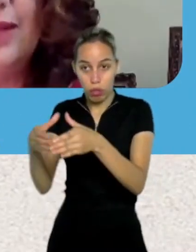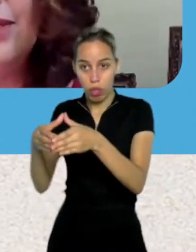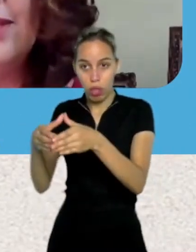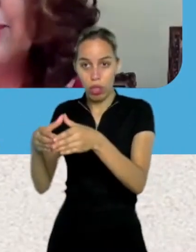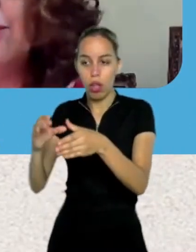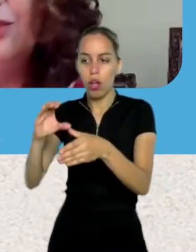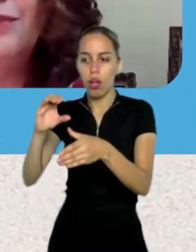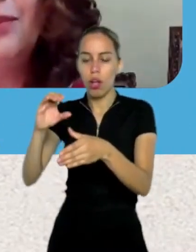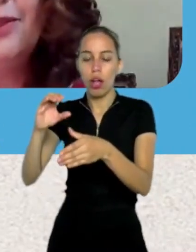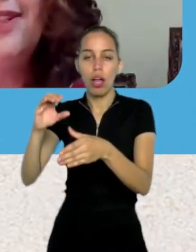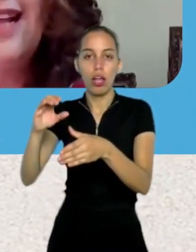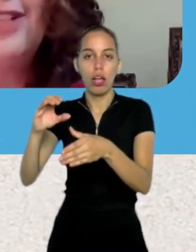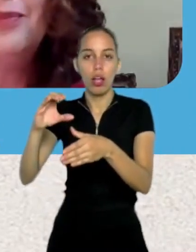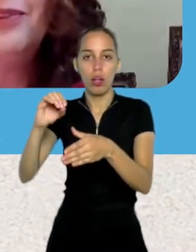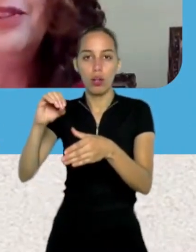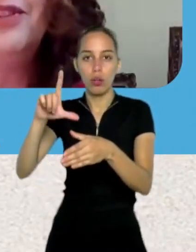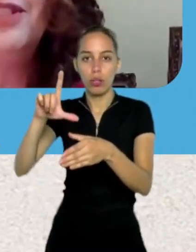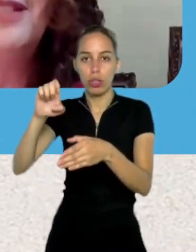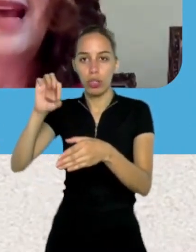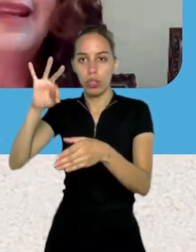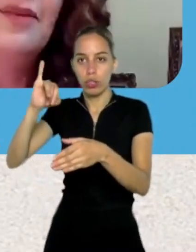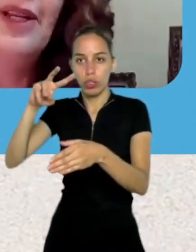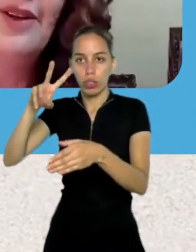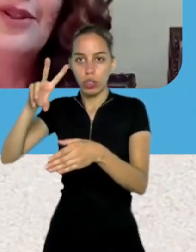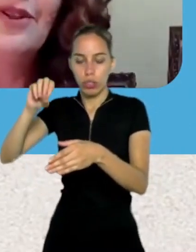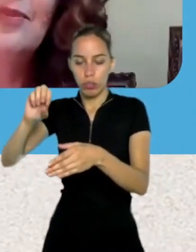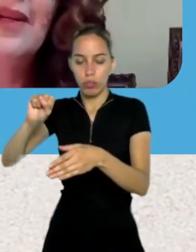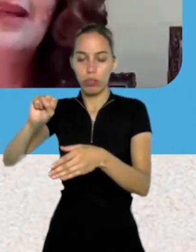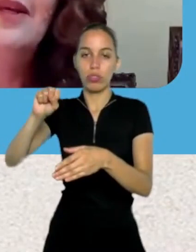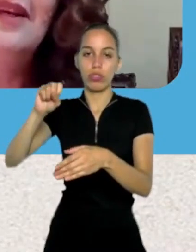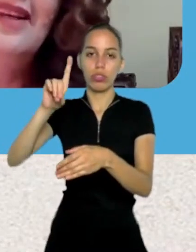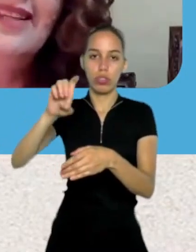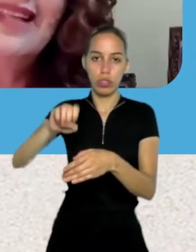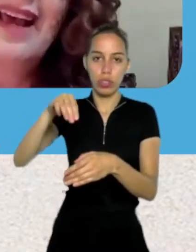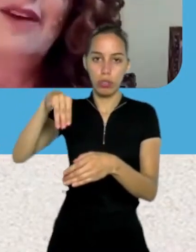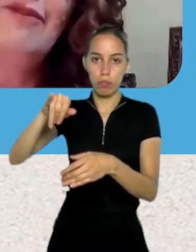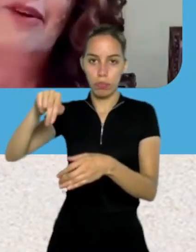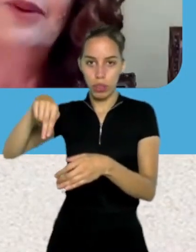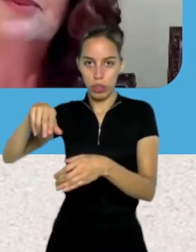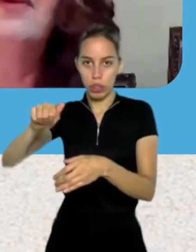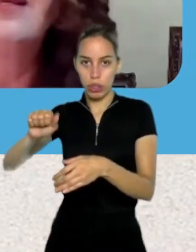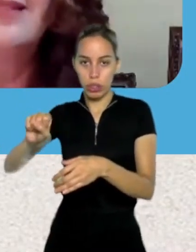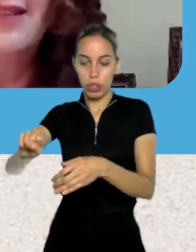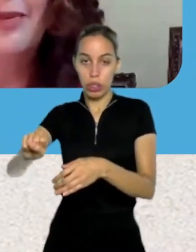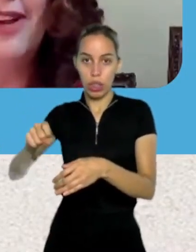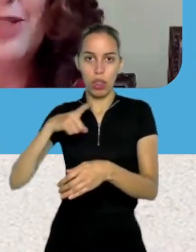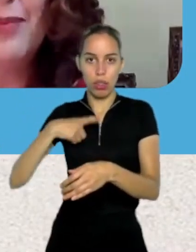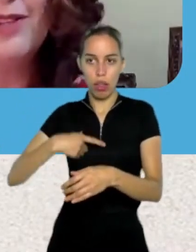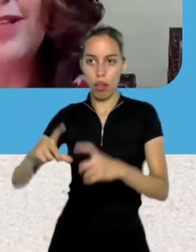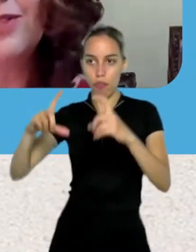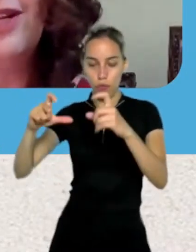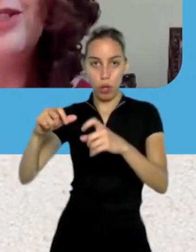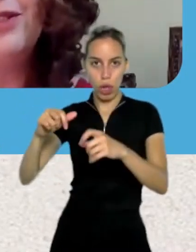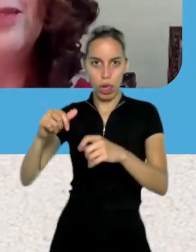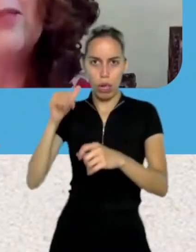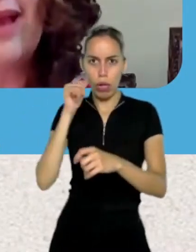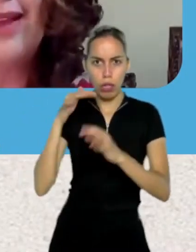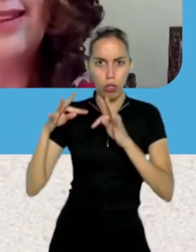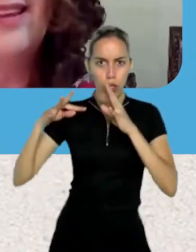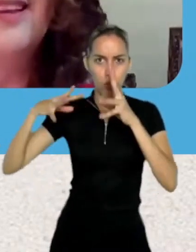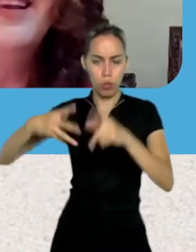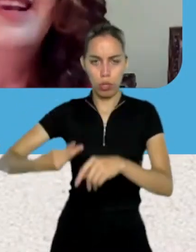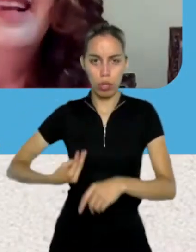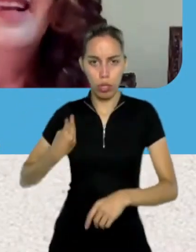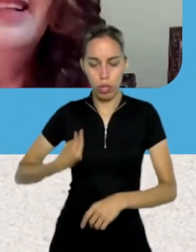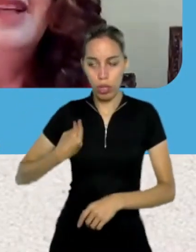não, né? Por exemplo, eu não tive a oportunidade de estar aí em Belo Horizonte para estar na foto, mas eu faço parte desse coletivo